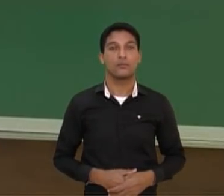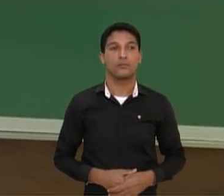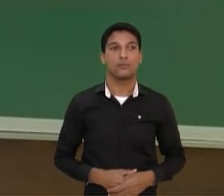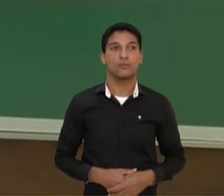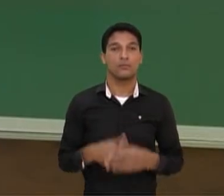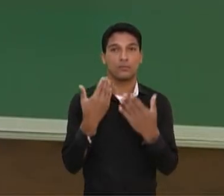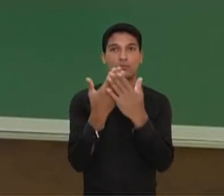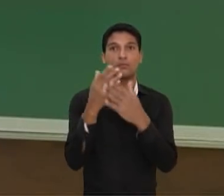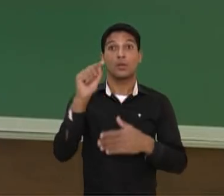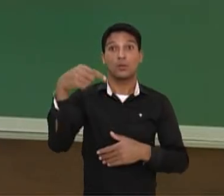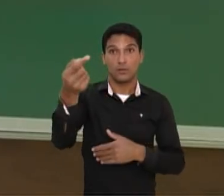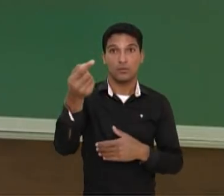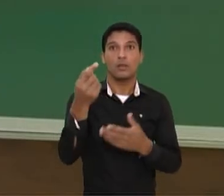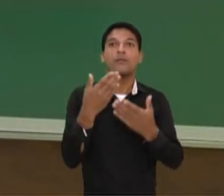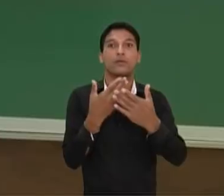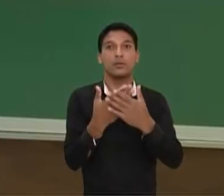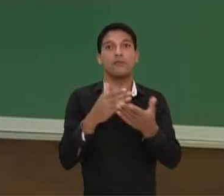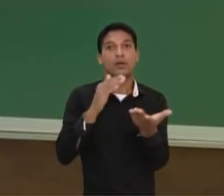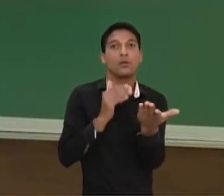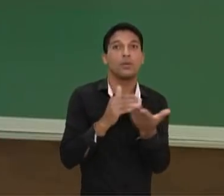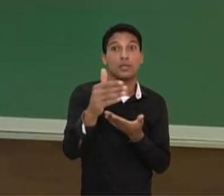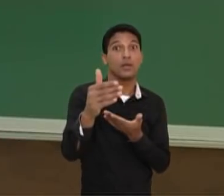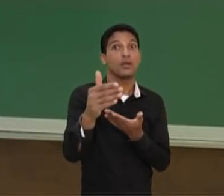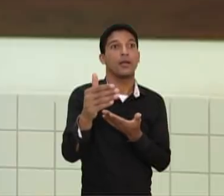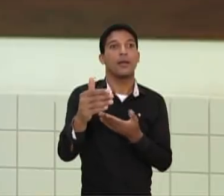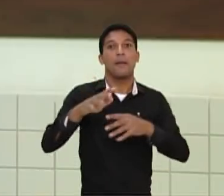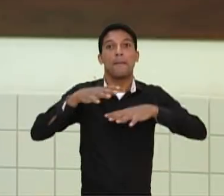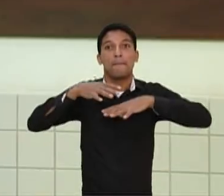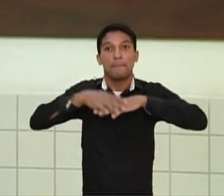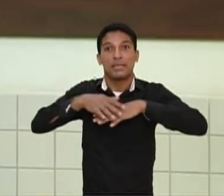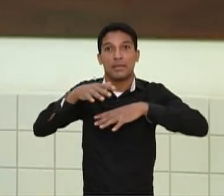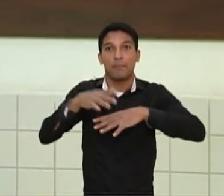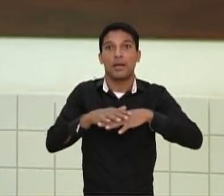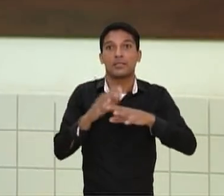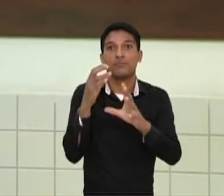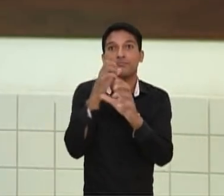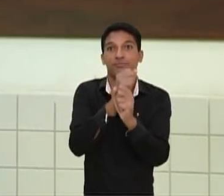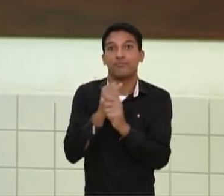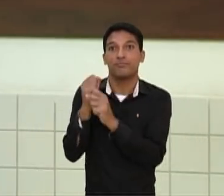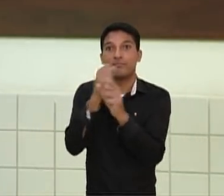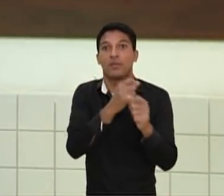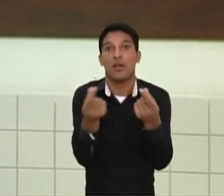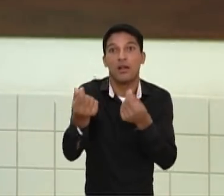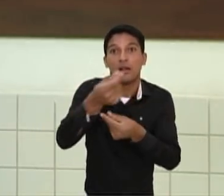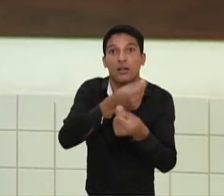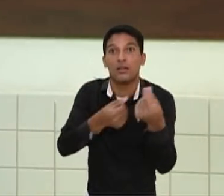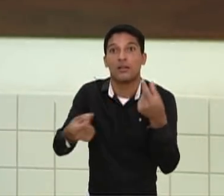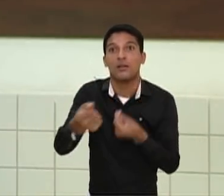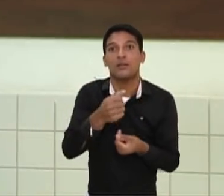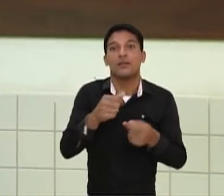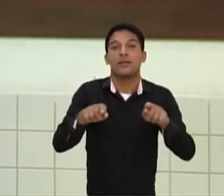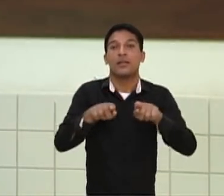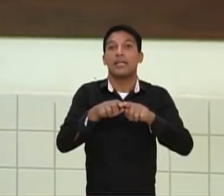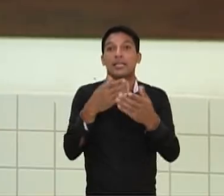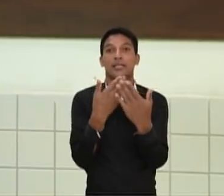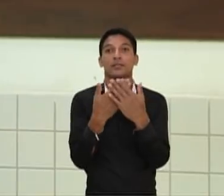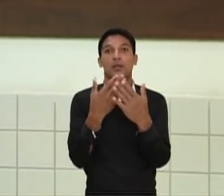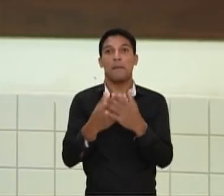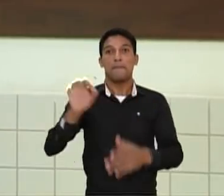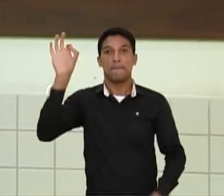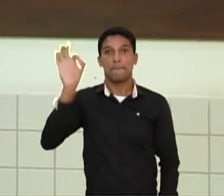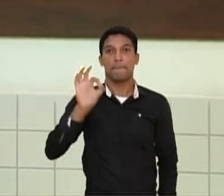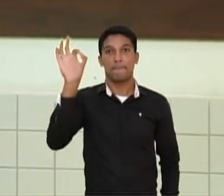Na próxima aula nós vamos começar a ver matemática financeira e falaremos sobre porcentagem,